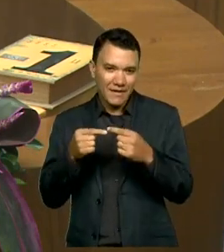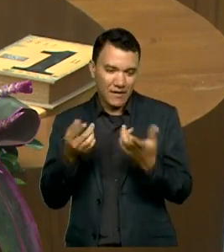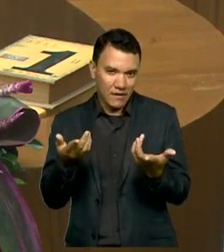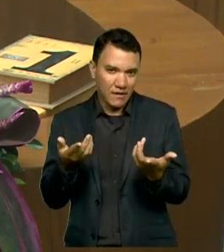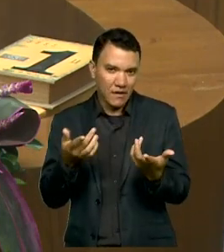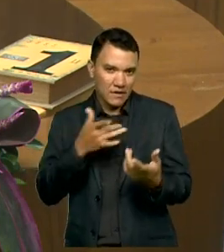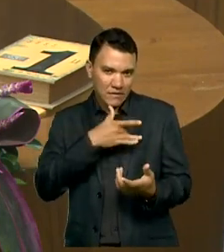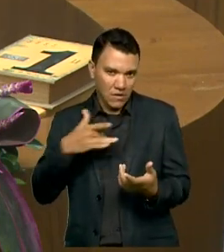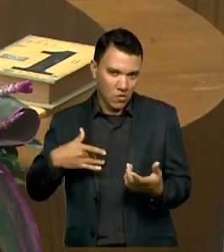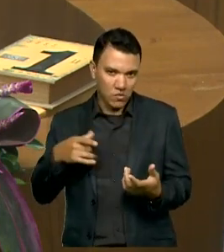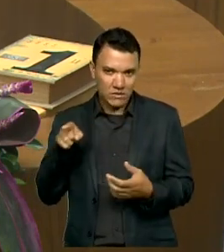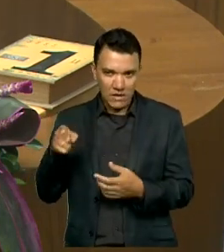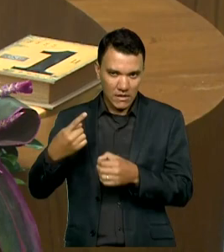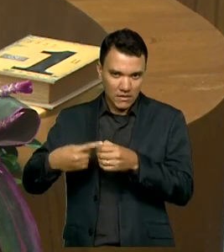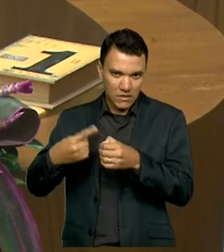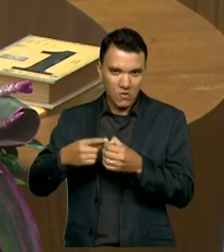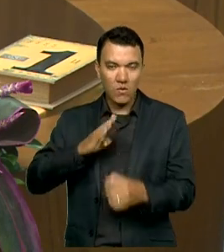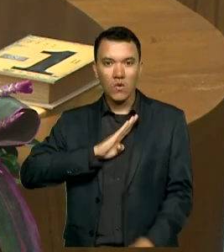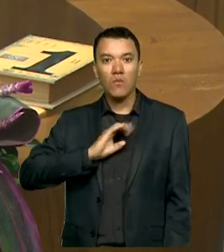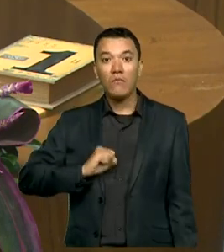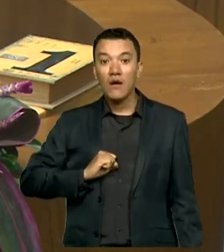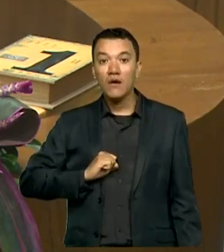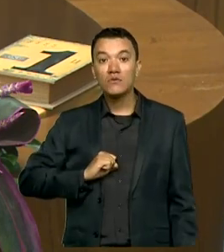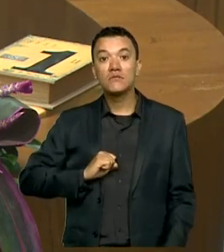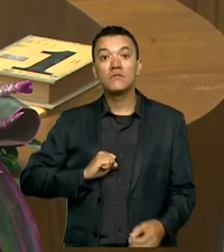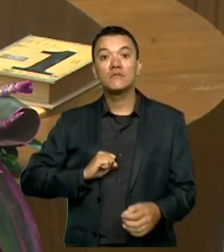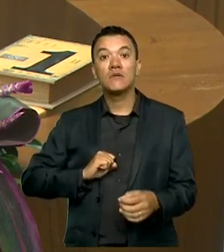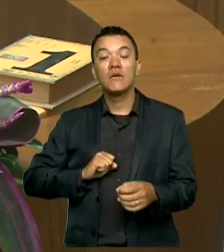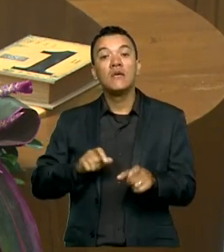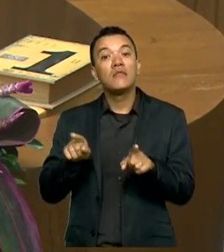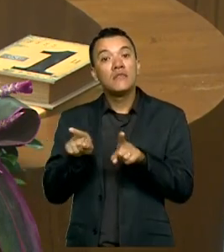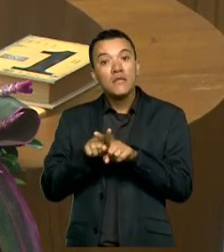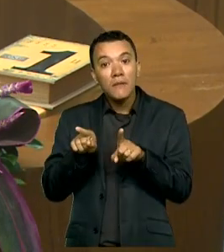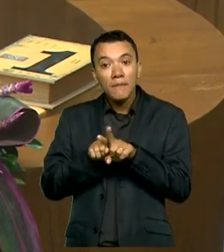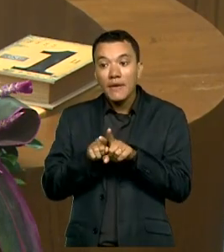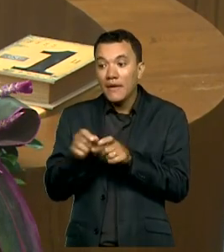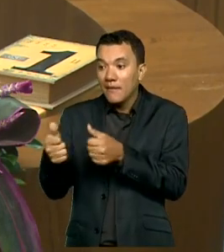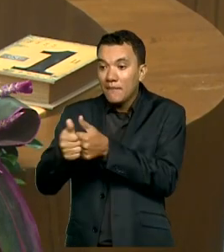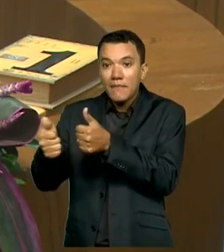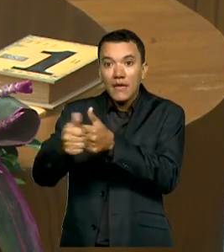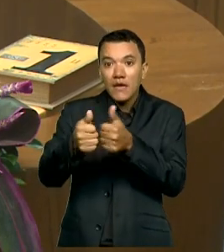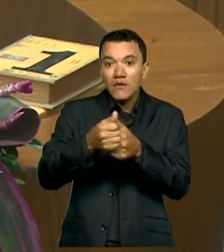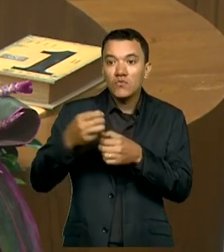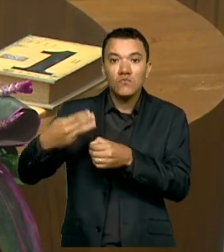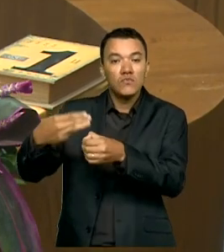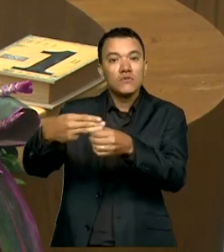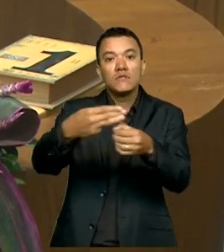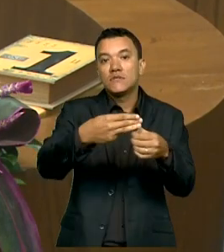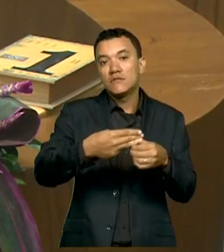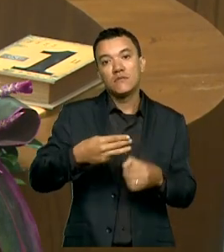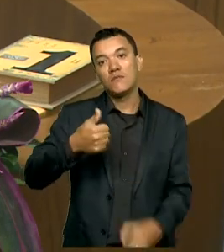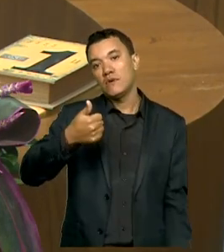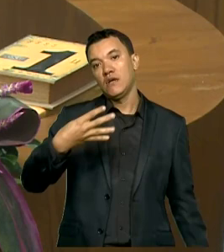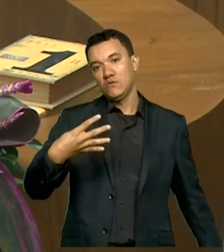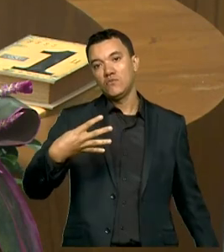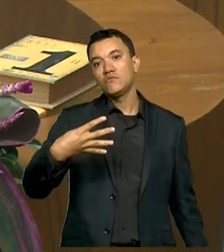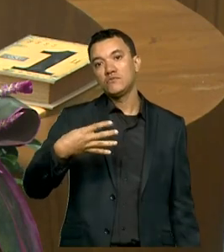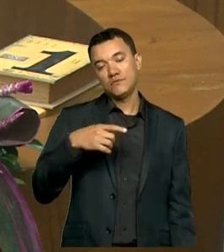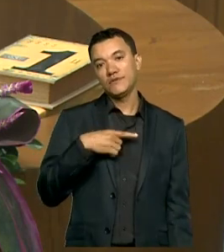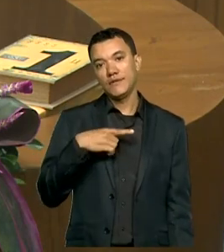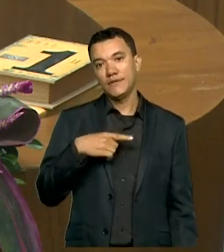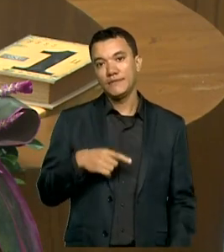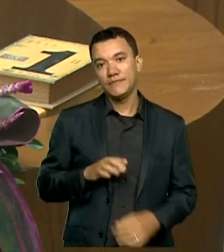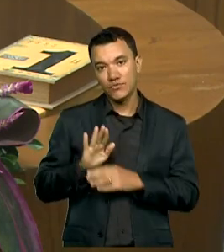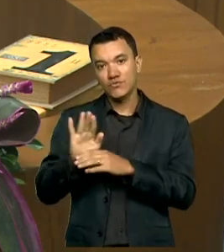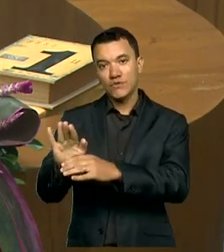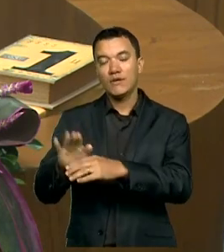da saúde também de 14 municípios que engloba aquela região. E falando em saúde, em